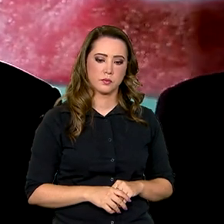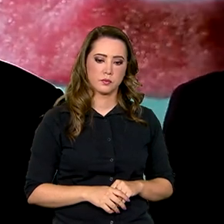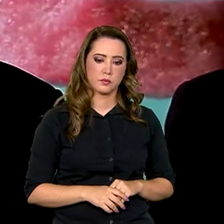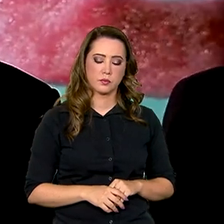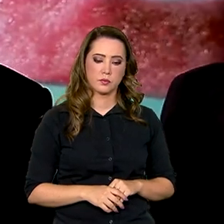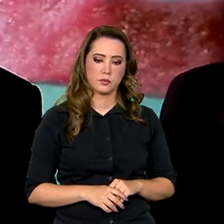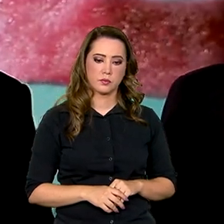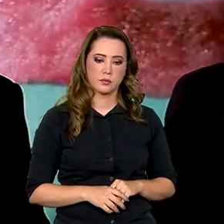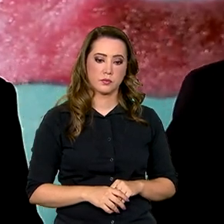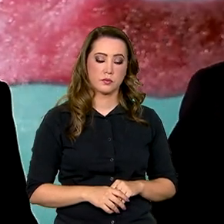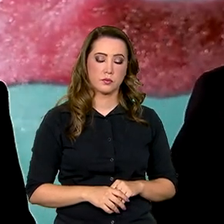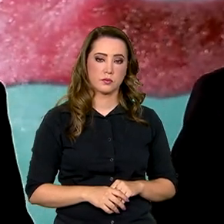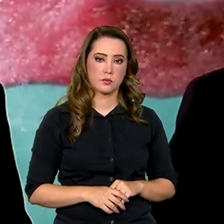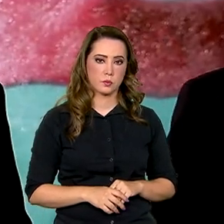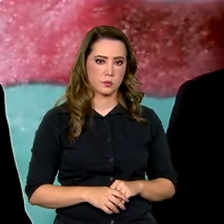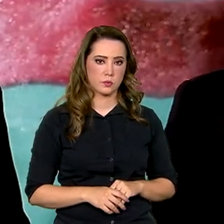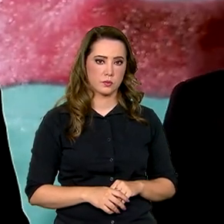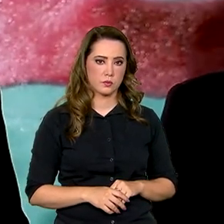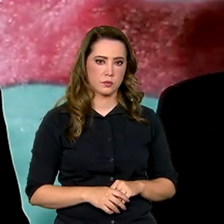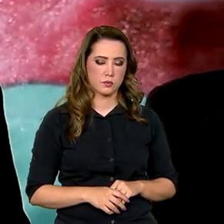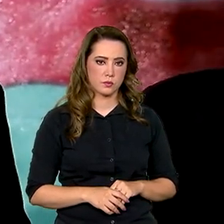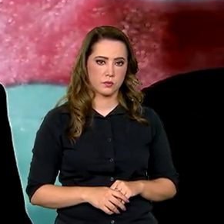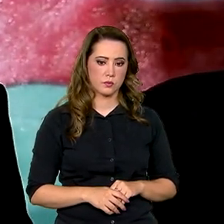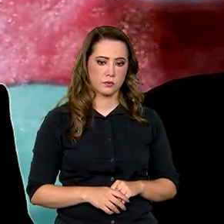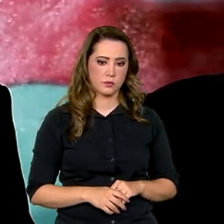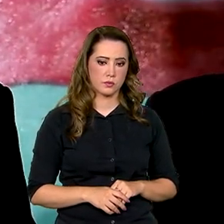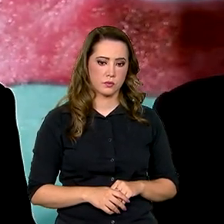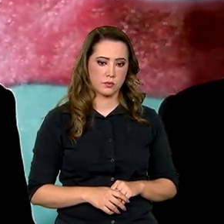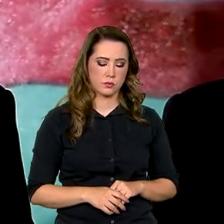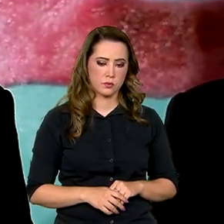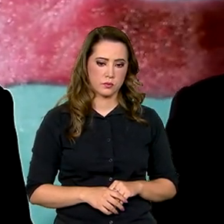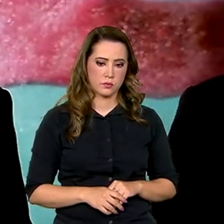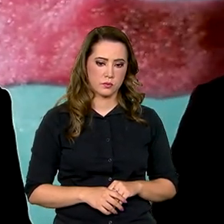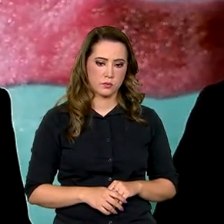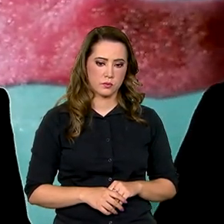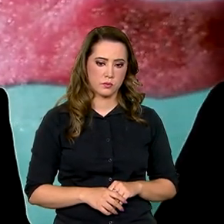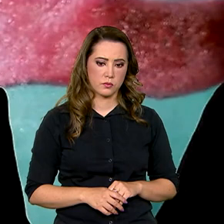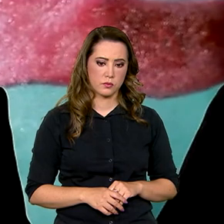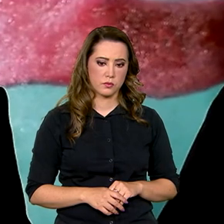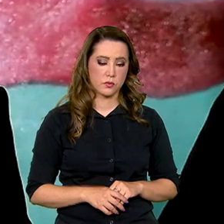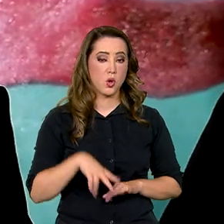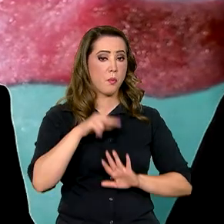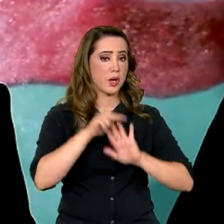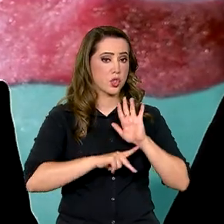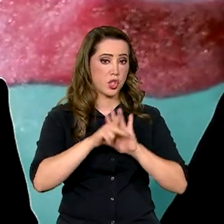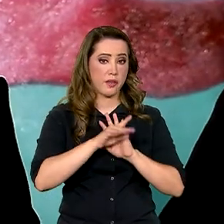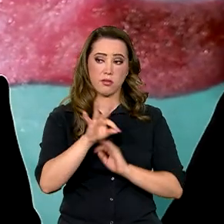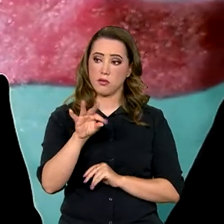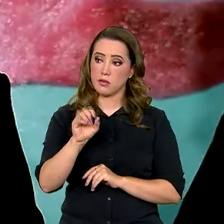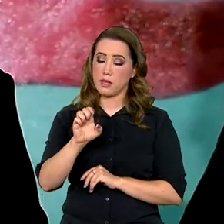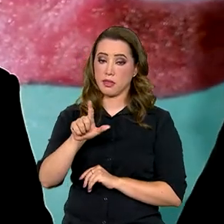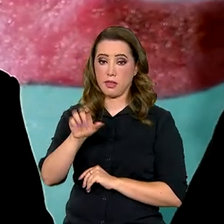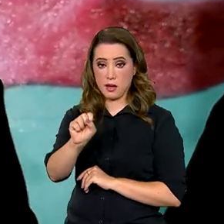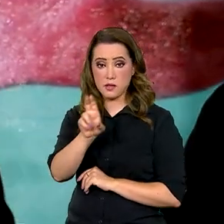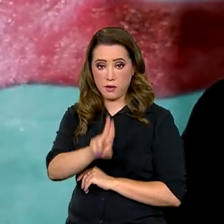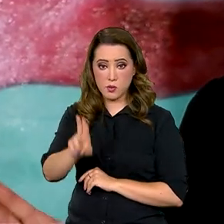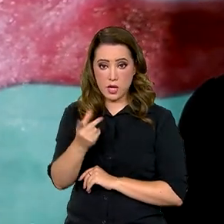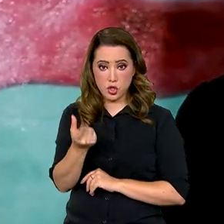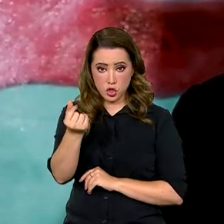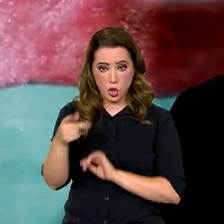o projeto das bads tem realmente uma parte com os recursos para o esporte